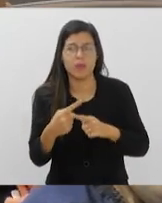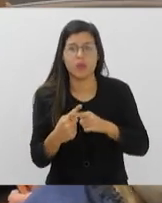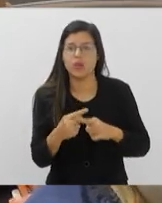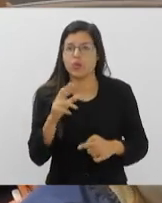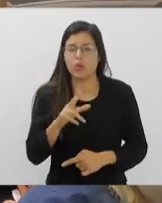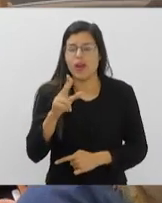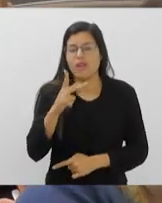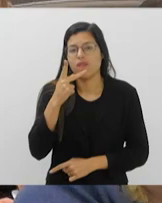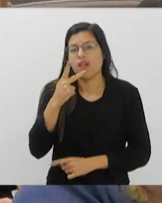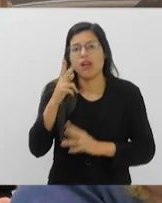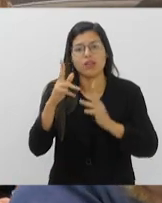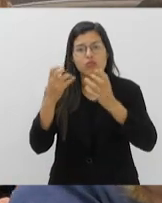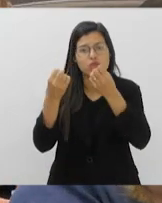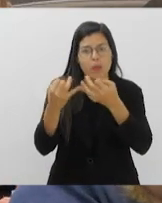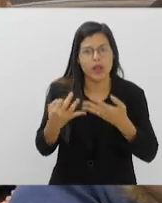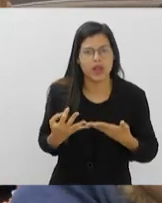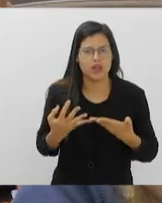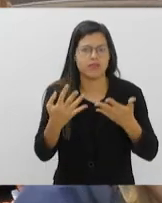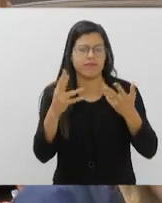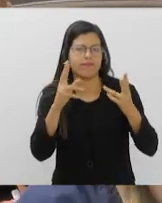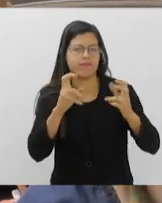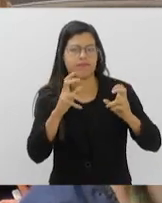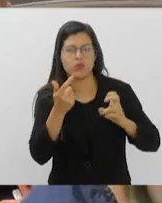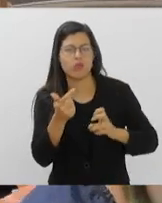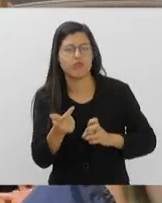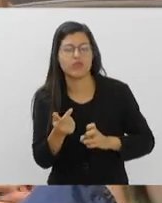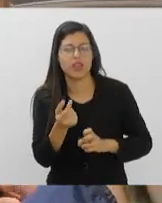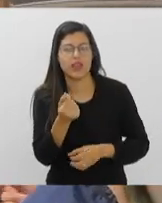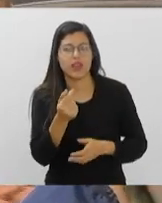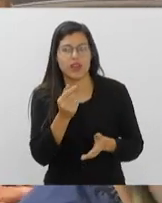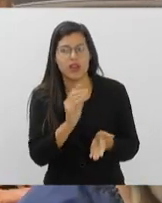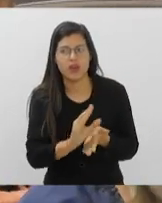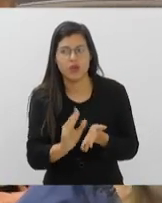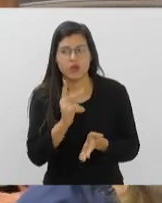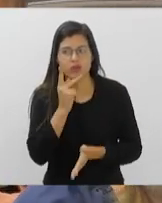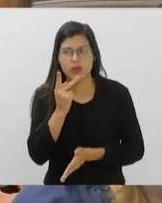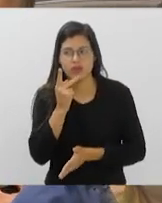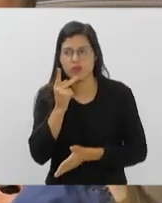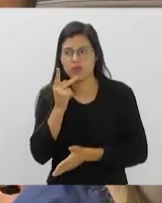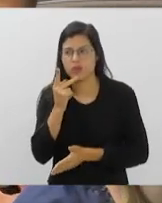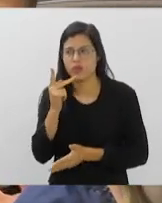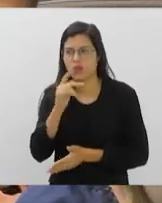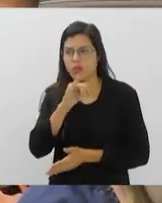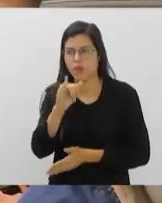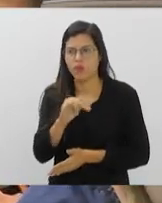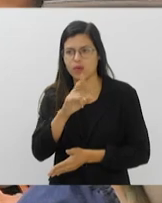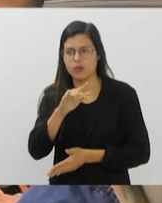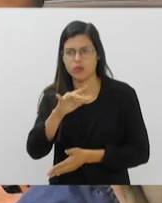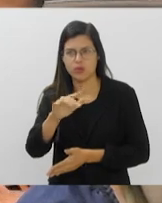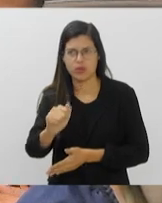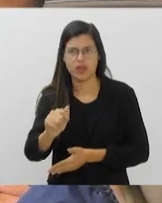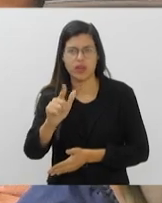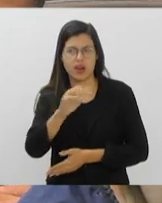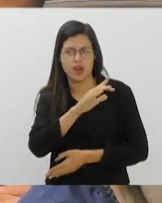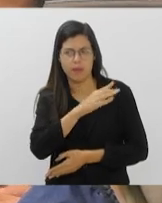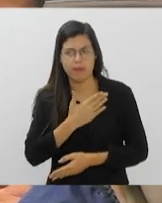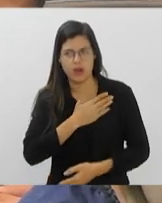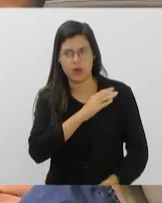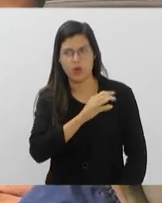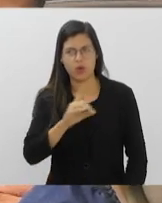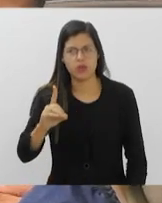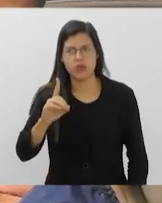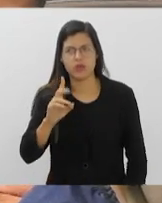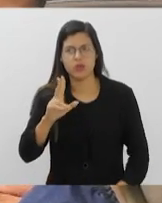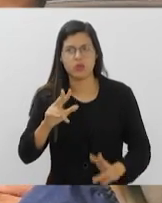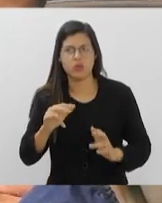falado sobre isso e não tem recursos falamos do tava falando aqui a Júnior que é minha coordenadora sobre o lar para